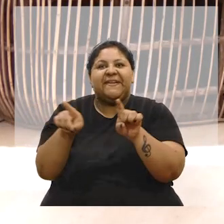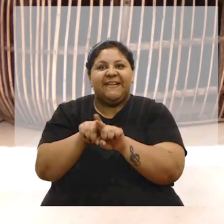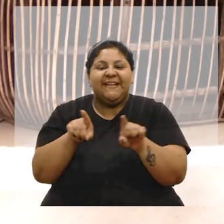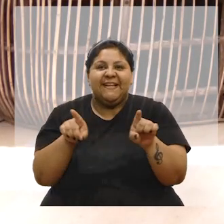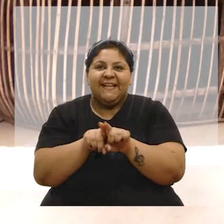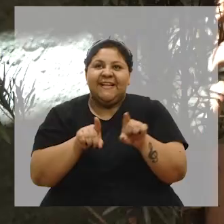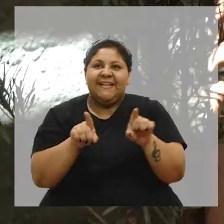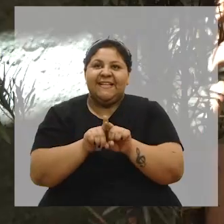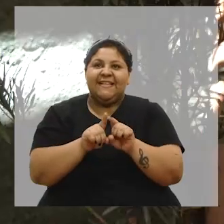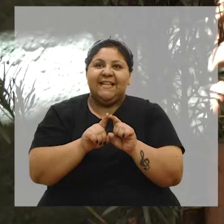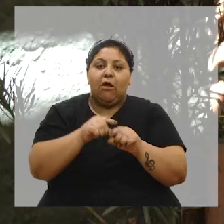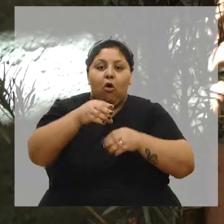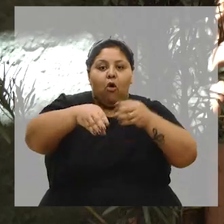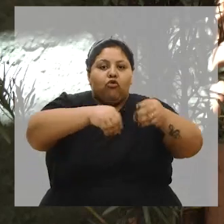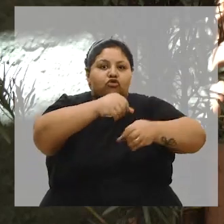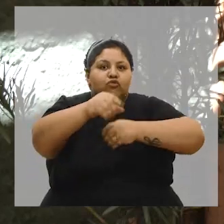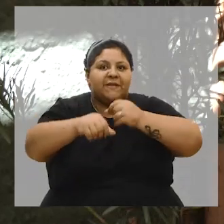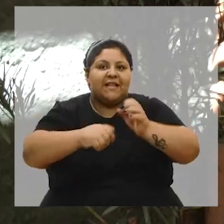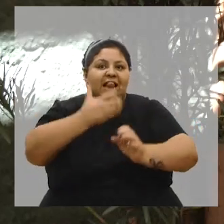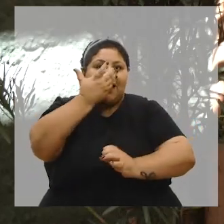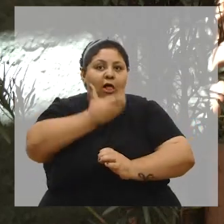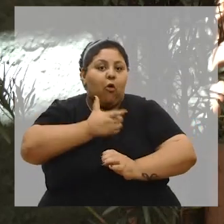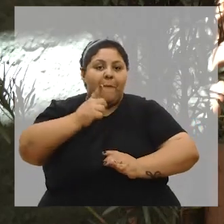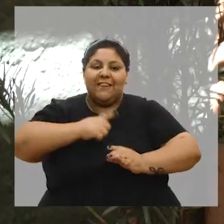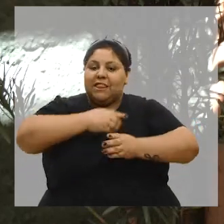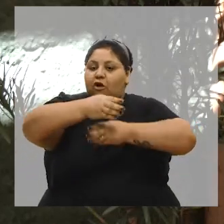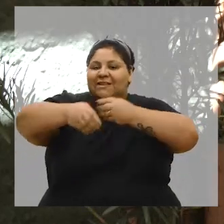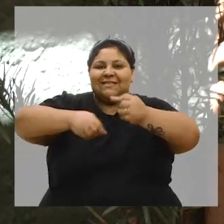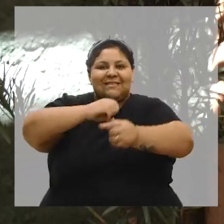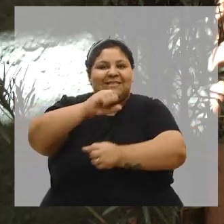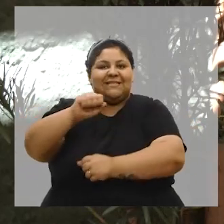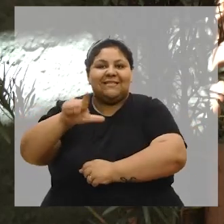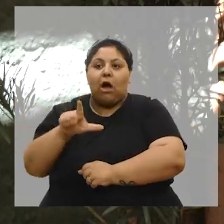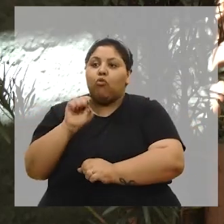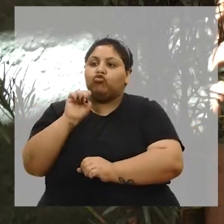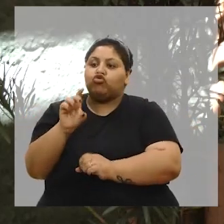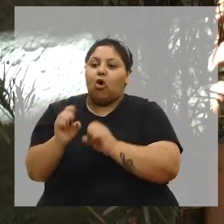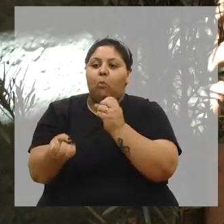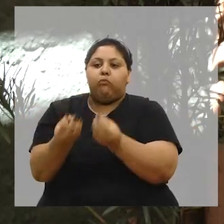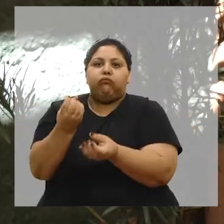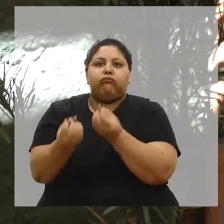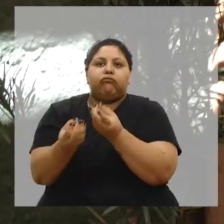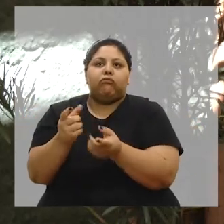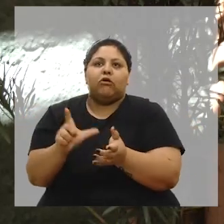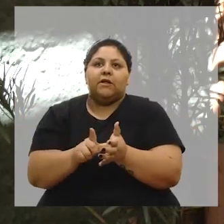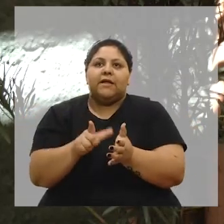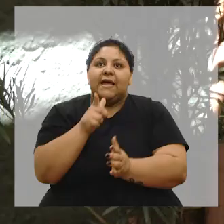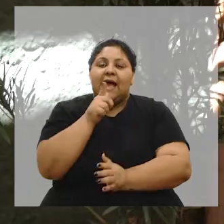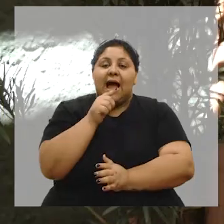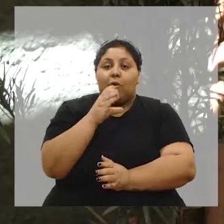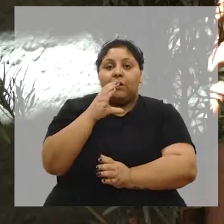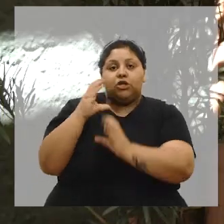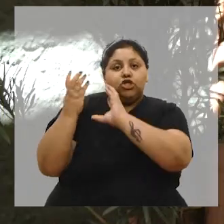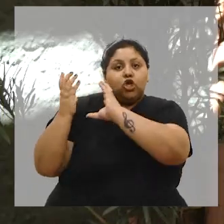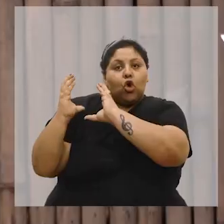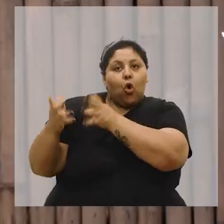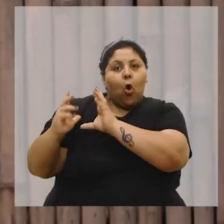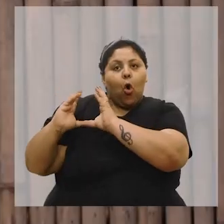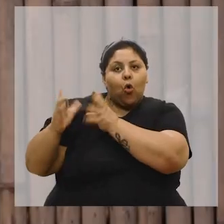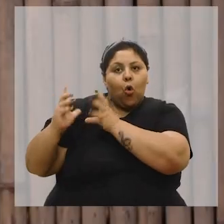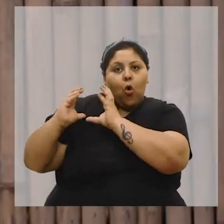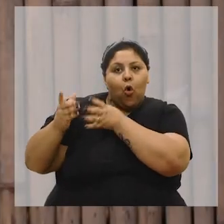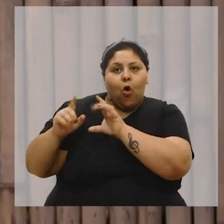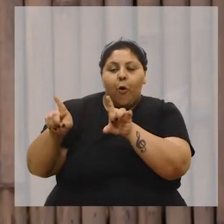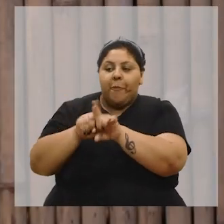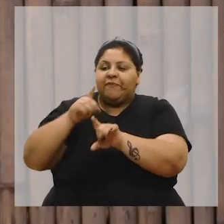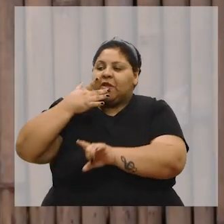umas iscas de legumes sem sal, né? Só cozida. Então, a gente tem alguma água de coco, né?